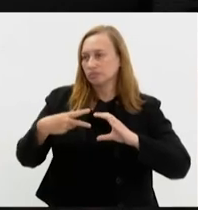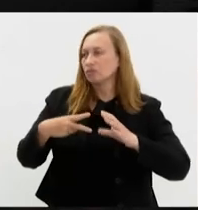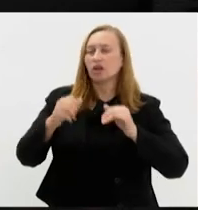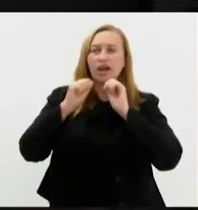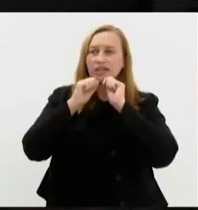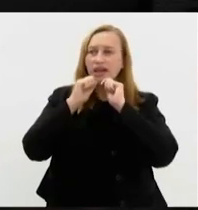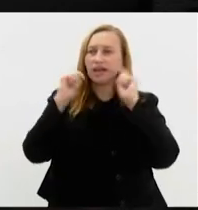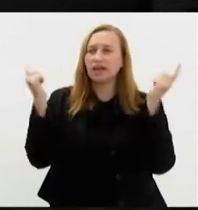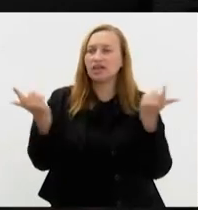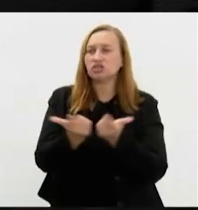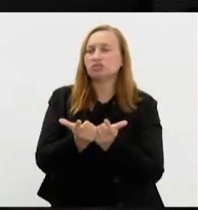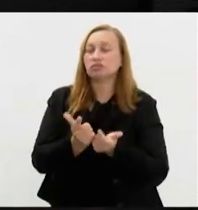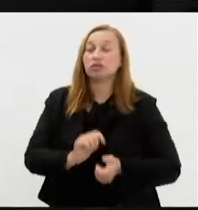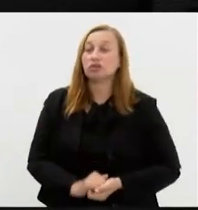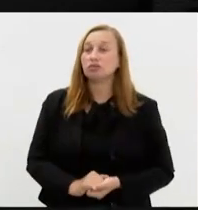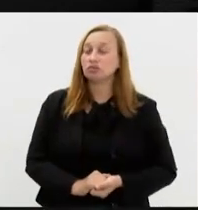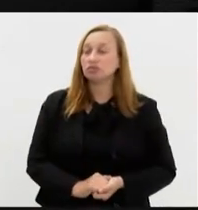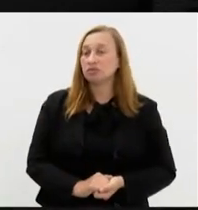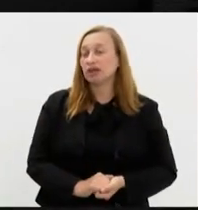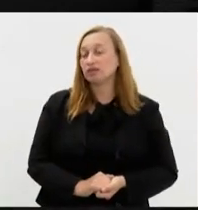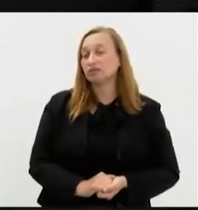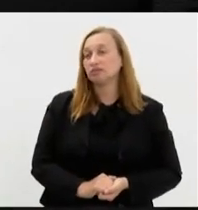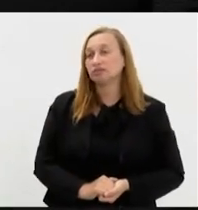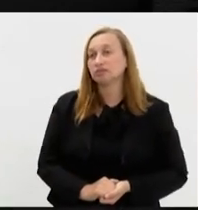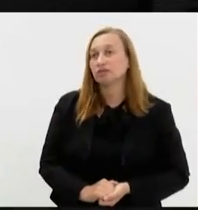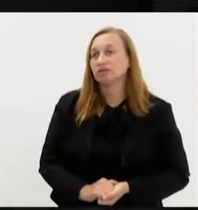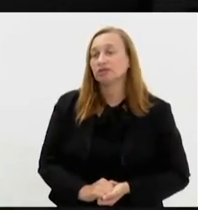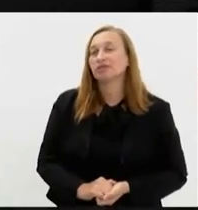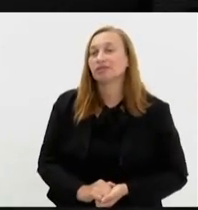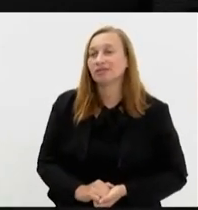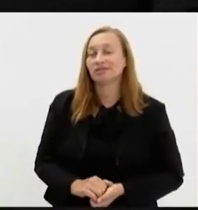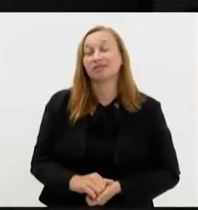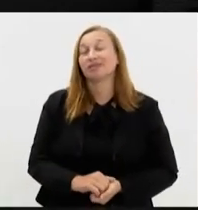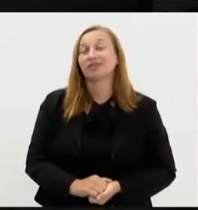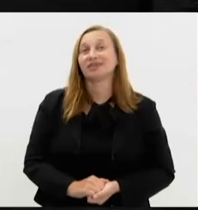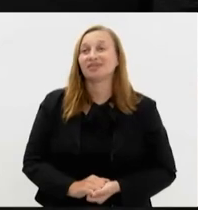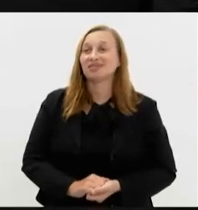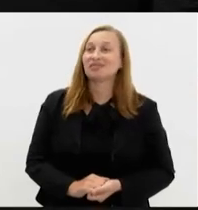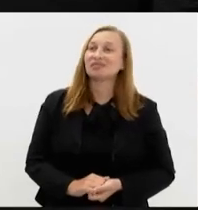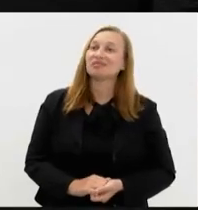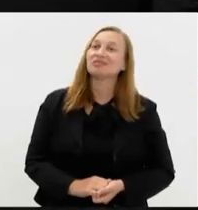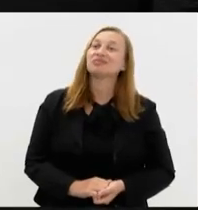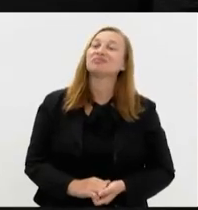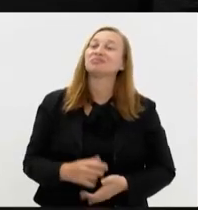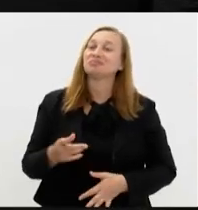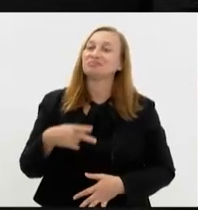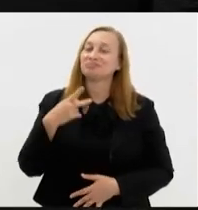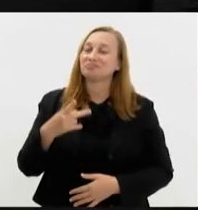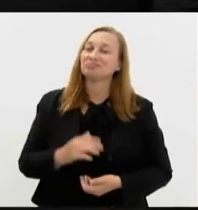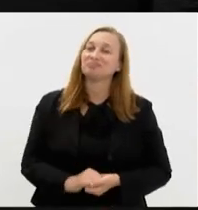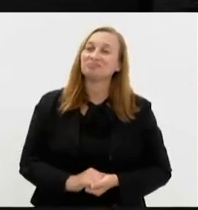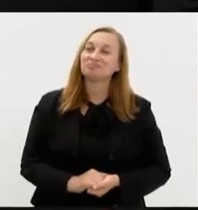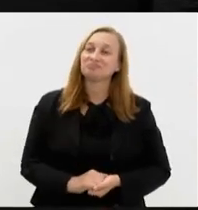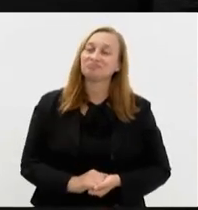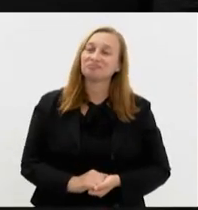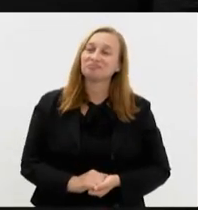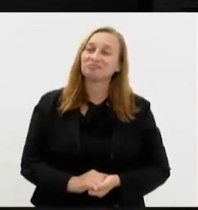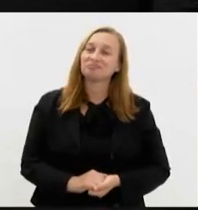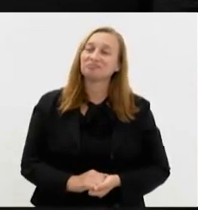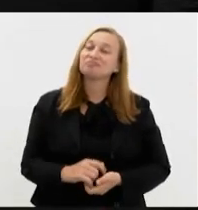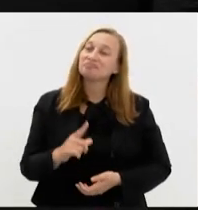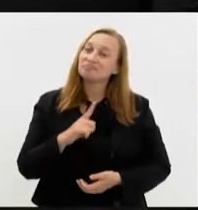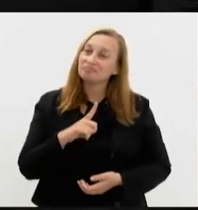da República né sendo enfim construída ah disse o seguinte nós